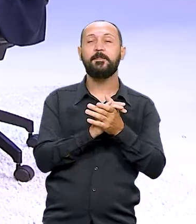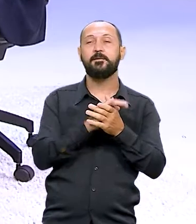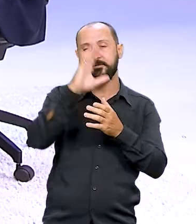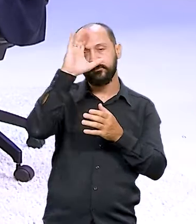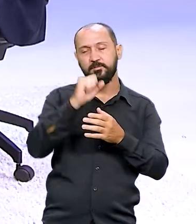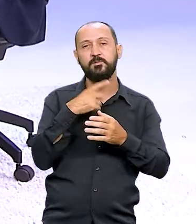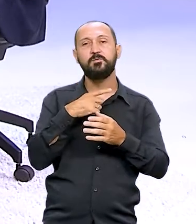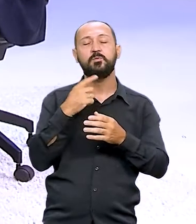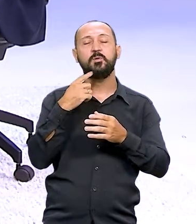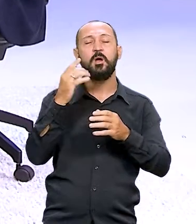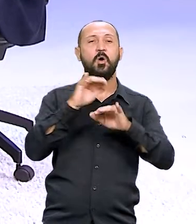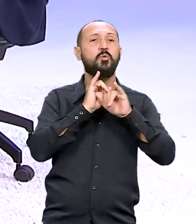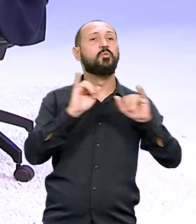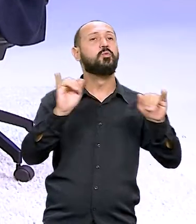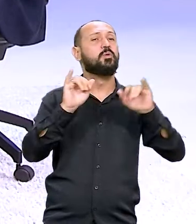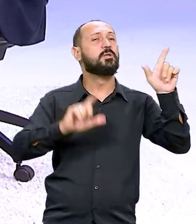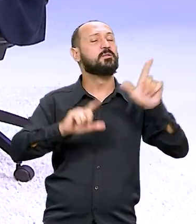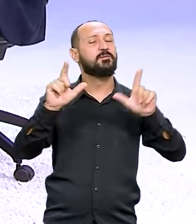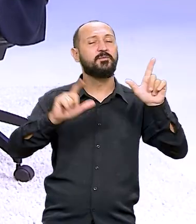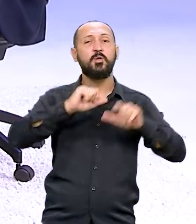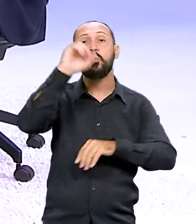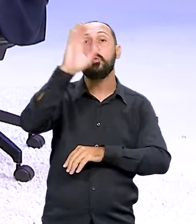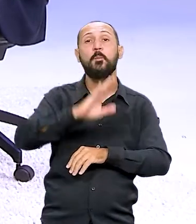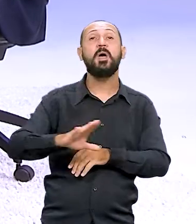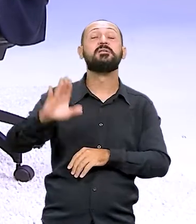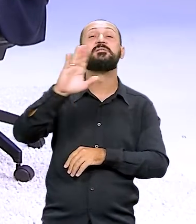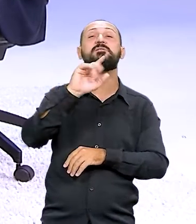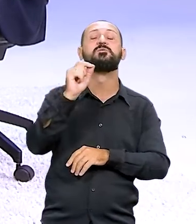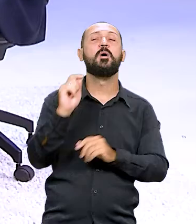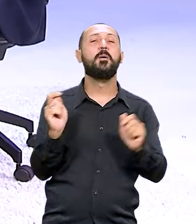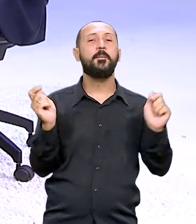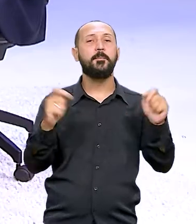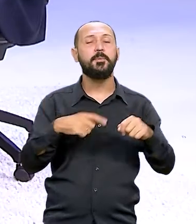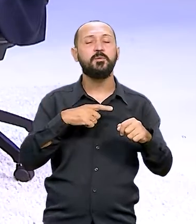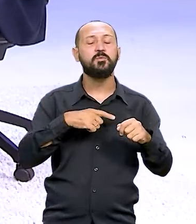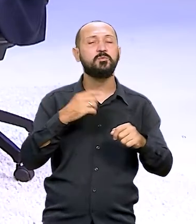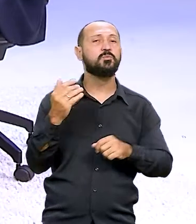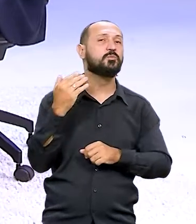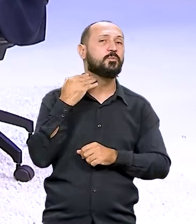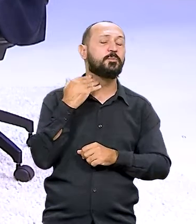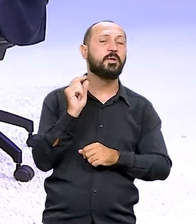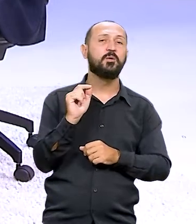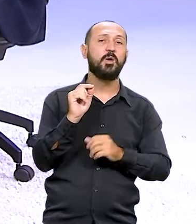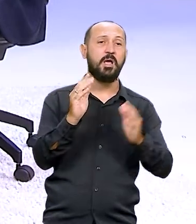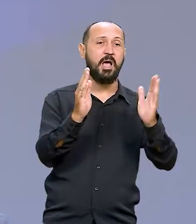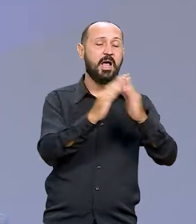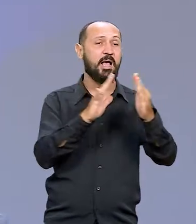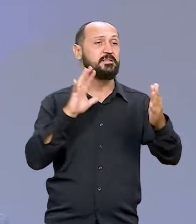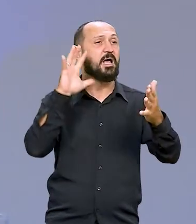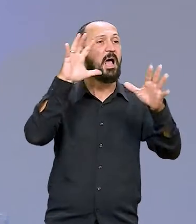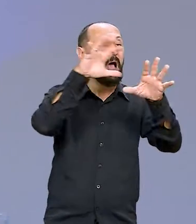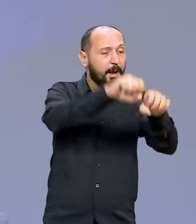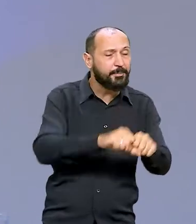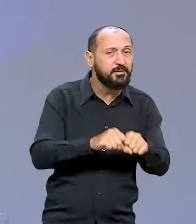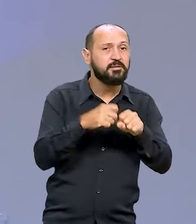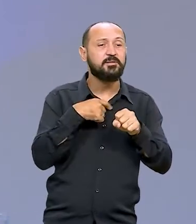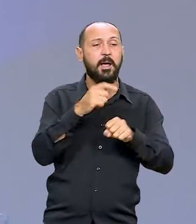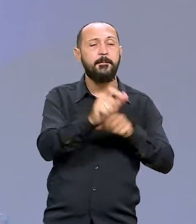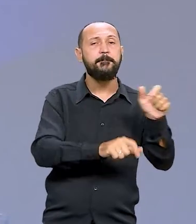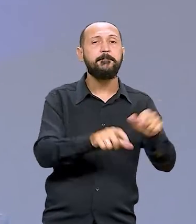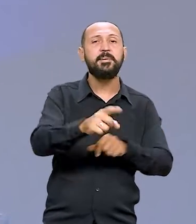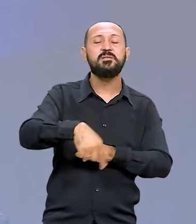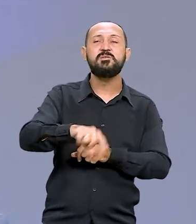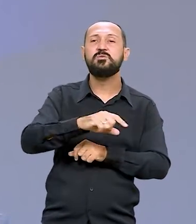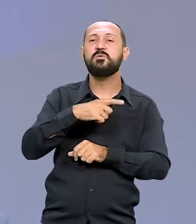do STF tomou conta dos noticiários recentes no Brasil sobre a possibilidade dos bancos tomarem os imóveis, as casas